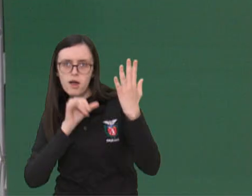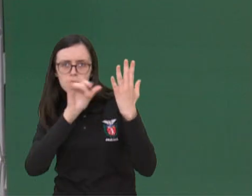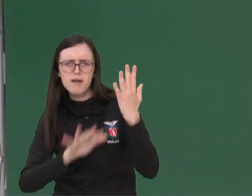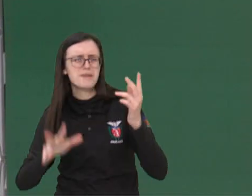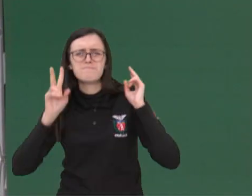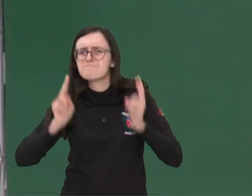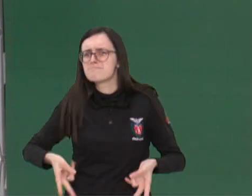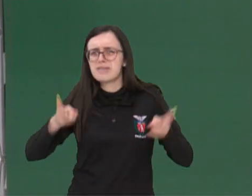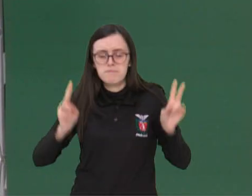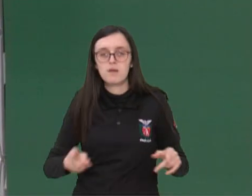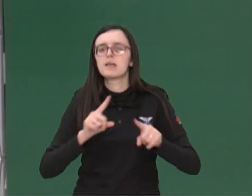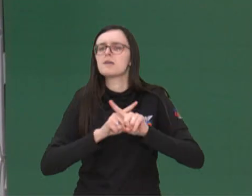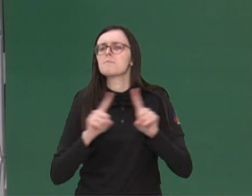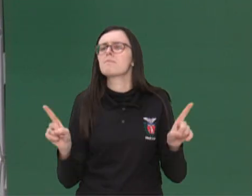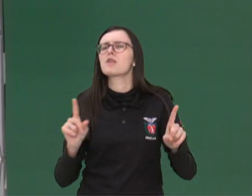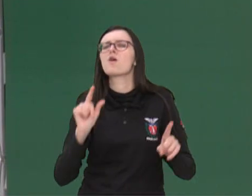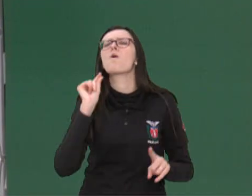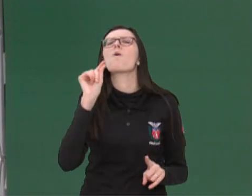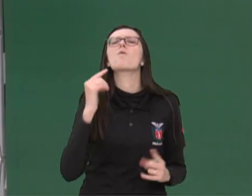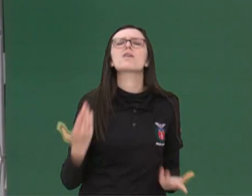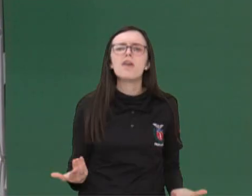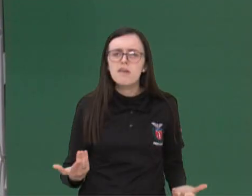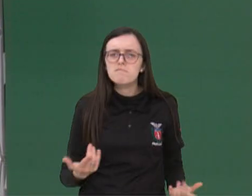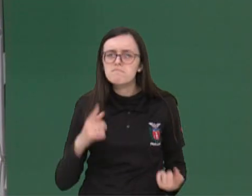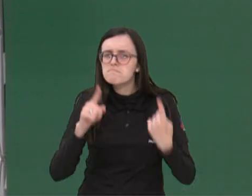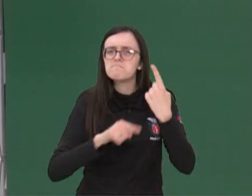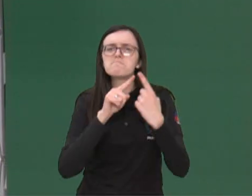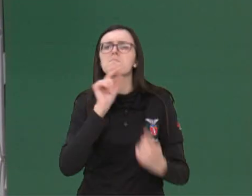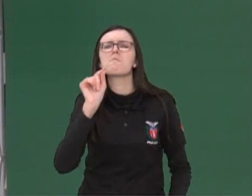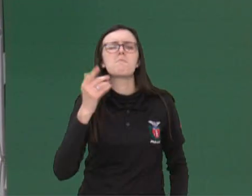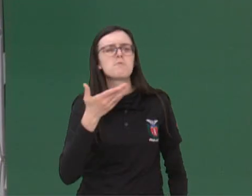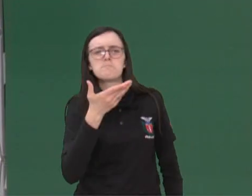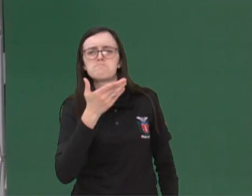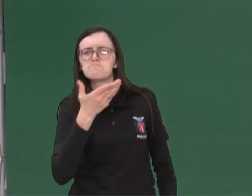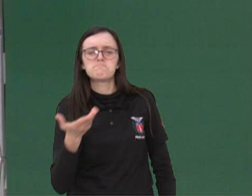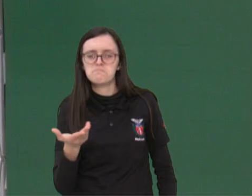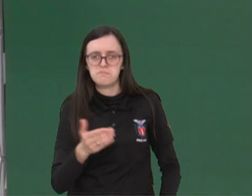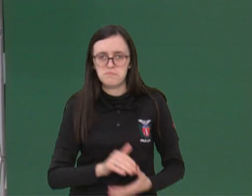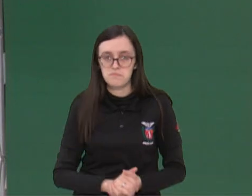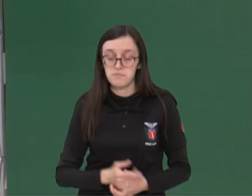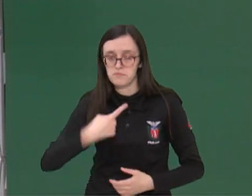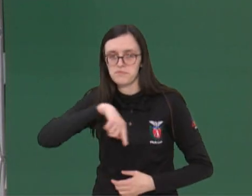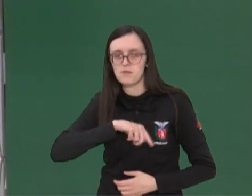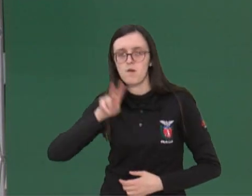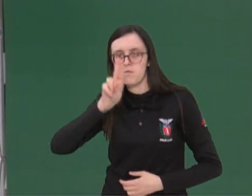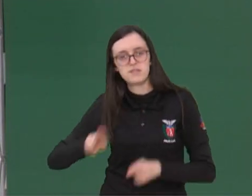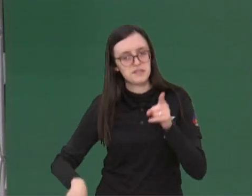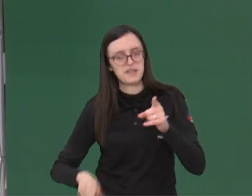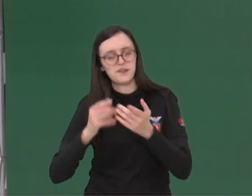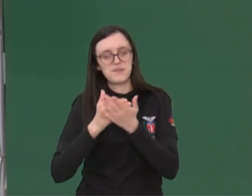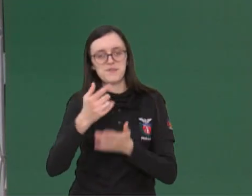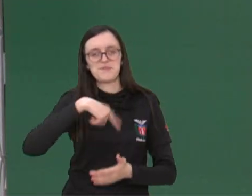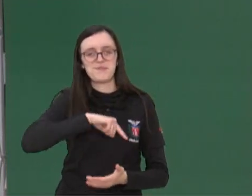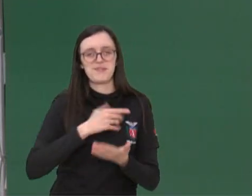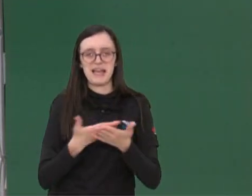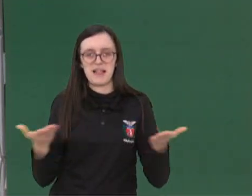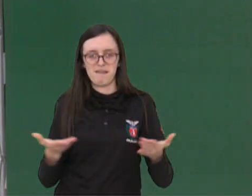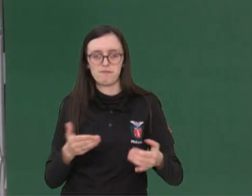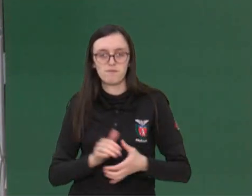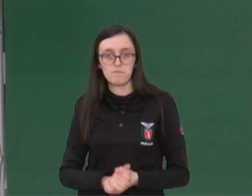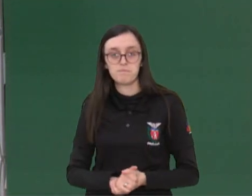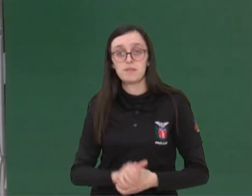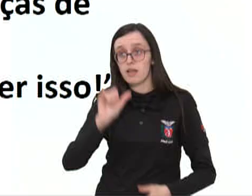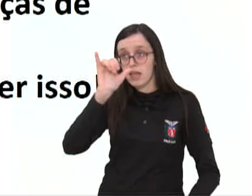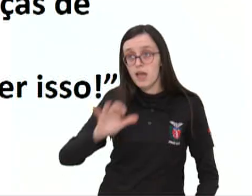repetindo. Mas está fazendo referência a quê? Essa imagenzinha. Então vamos usar ela para começar a nossa aula de hoje.